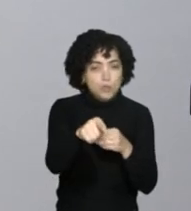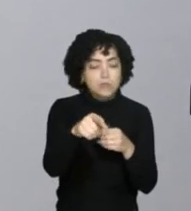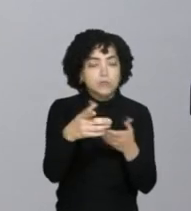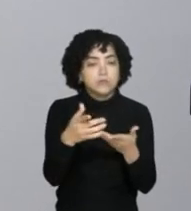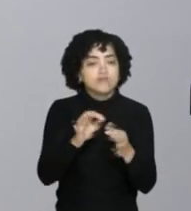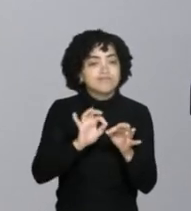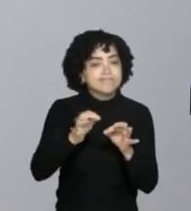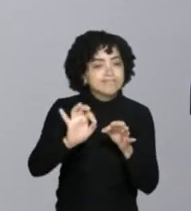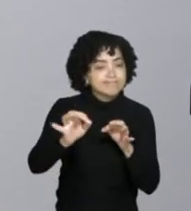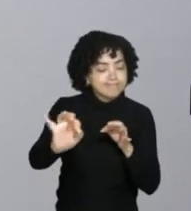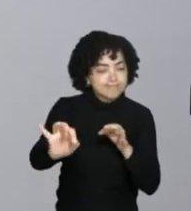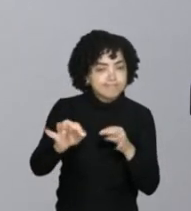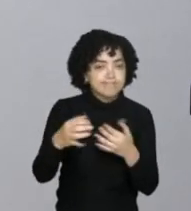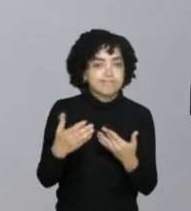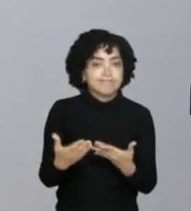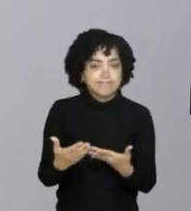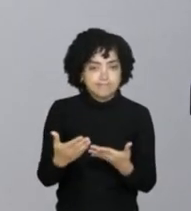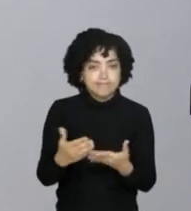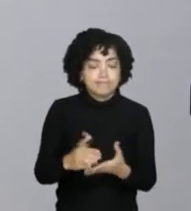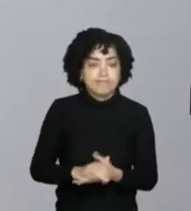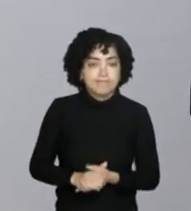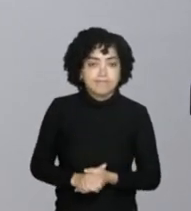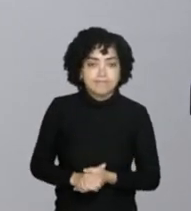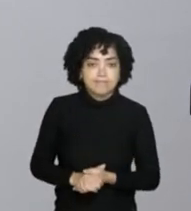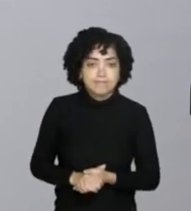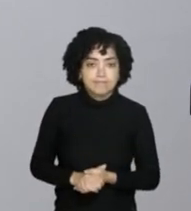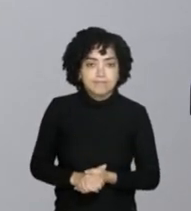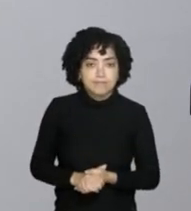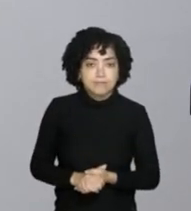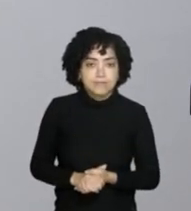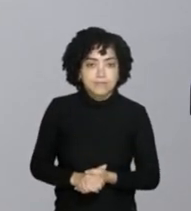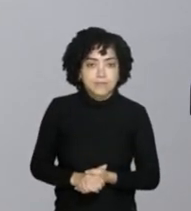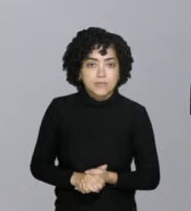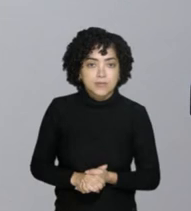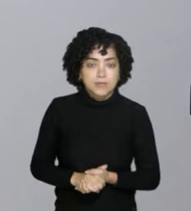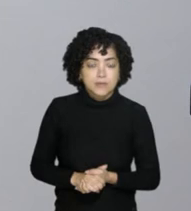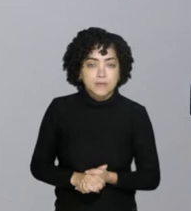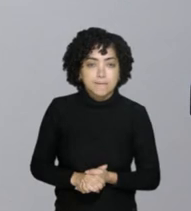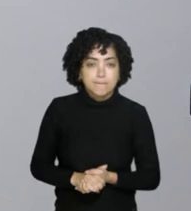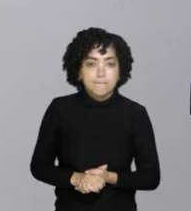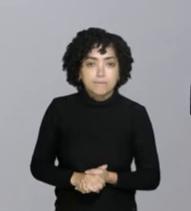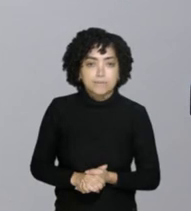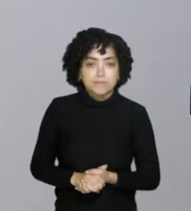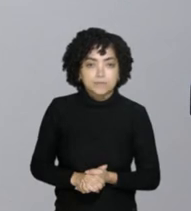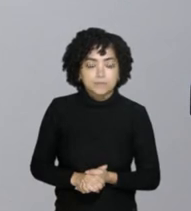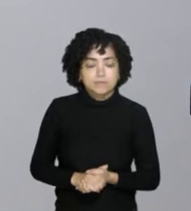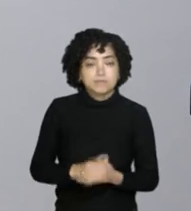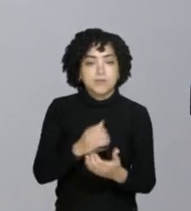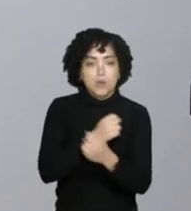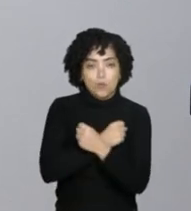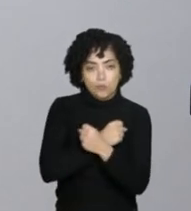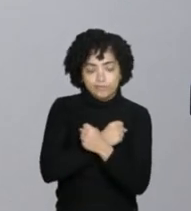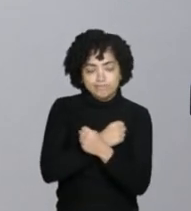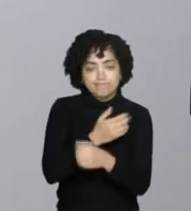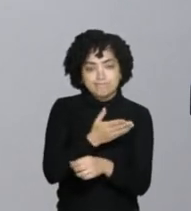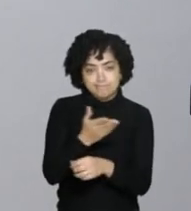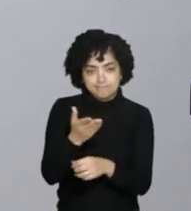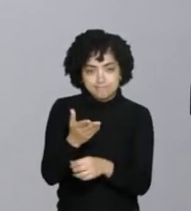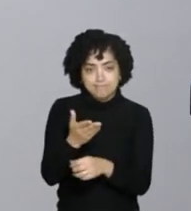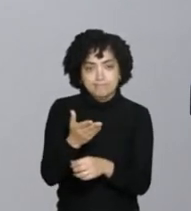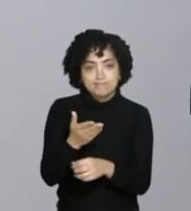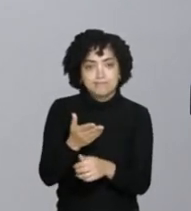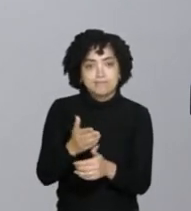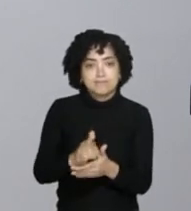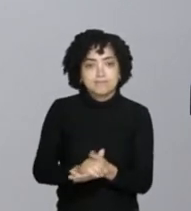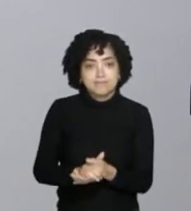riqueza para o nosso estado e para o nosso país, né? Esse povo querido. Um grande abraço a todos. E assim